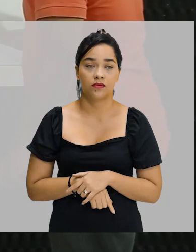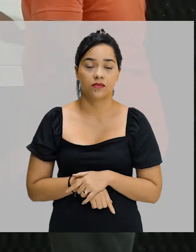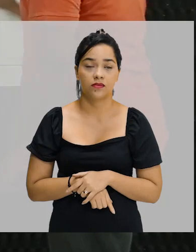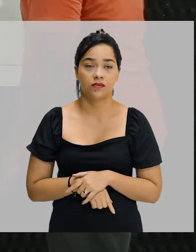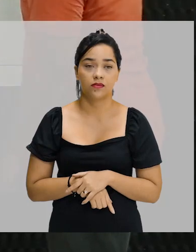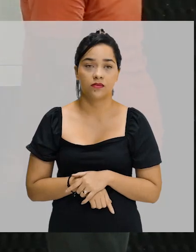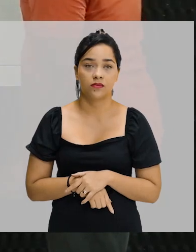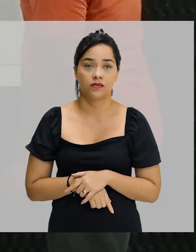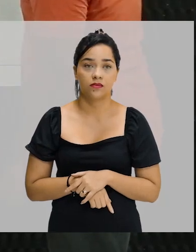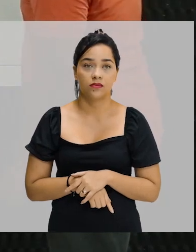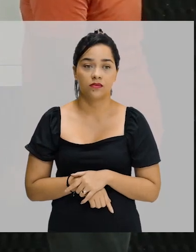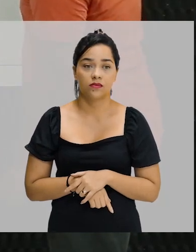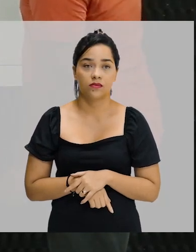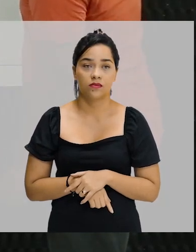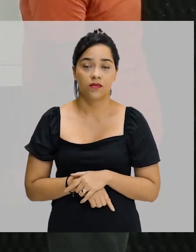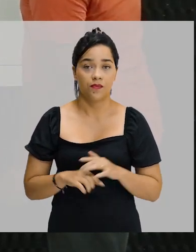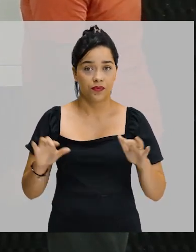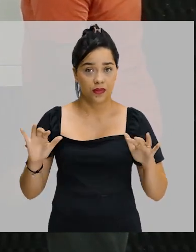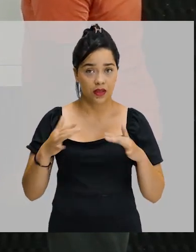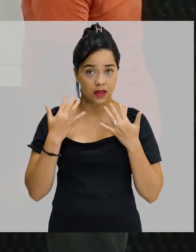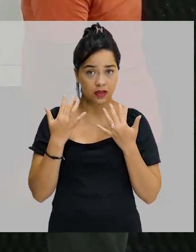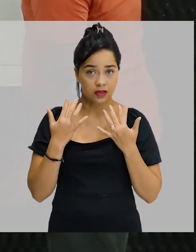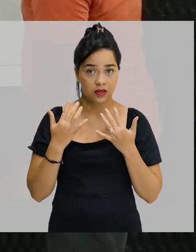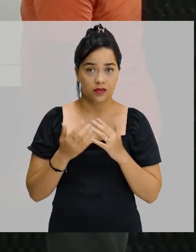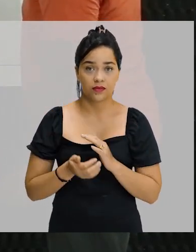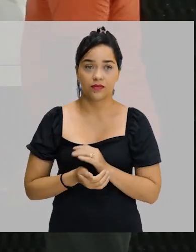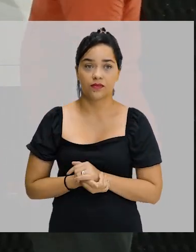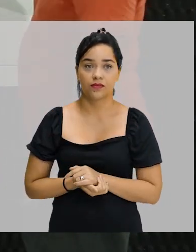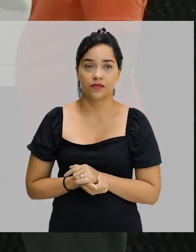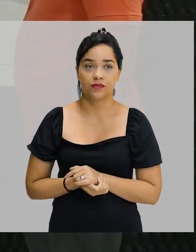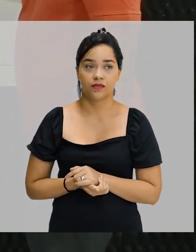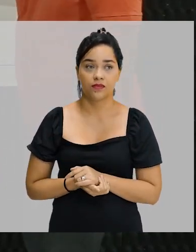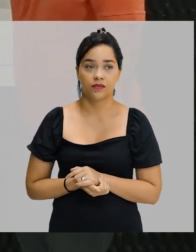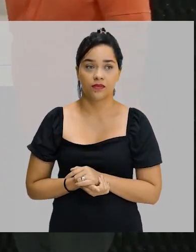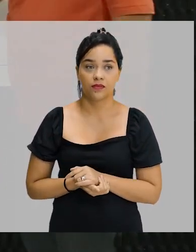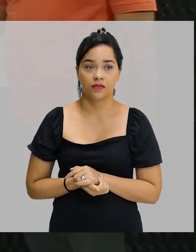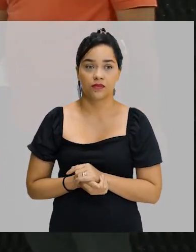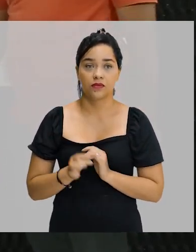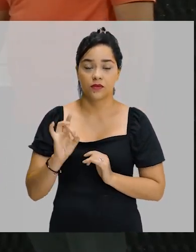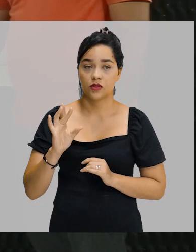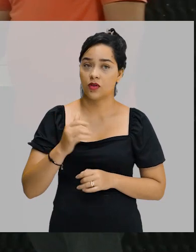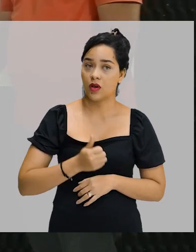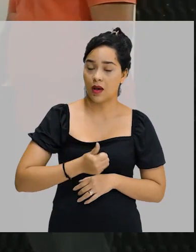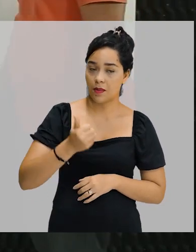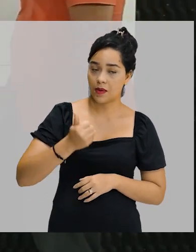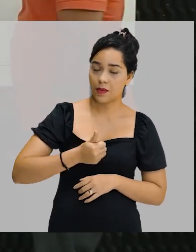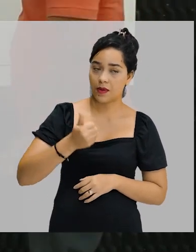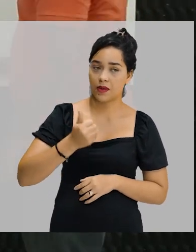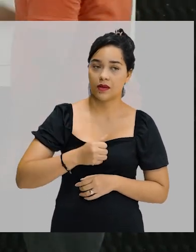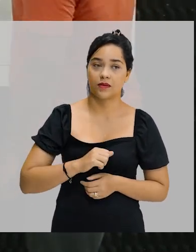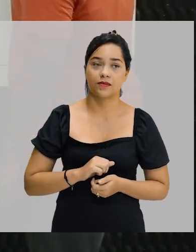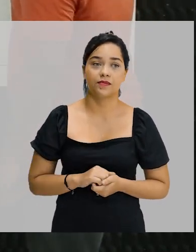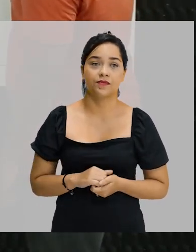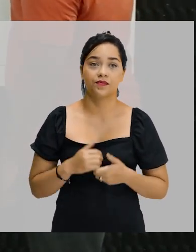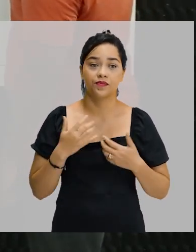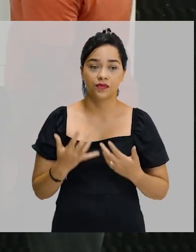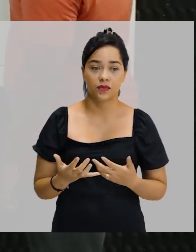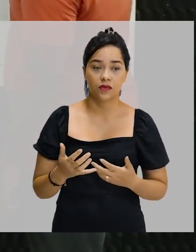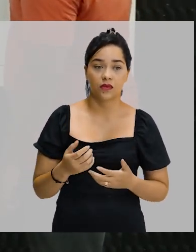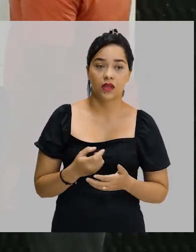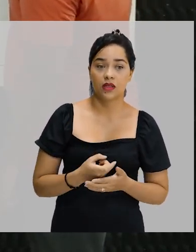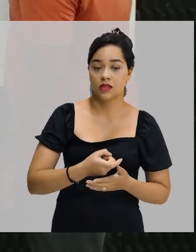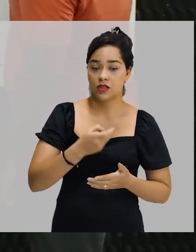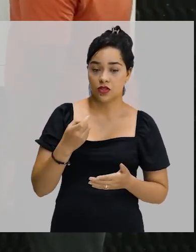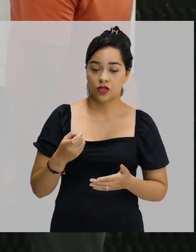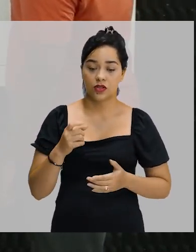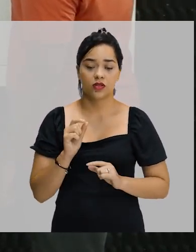trazer para cá. Ó. Preste bem atenção, não mexi com a segunda figura. Só mexo com a primeira. Tá ok? Então, esse x,